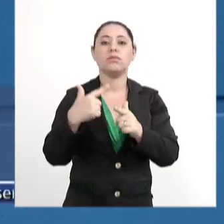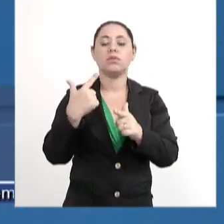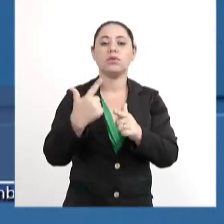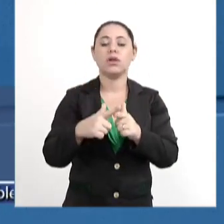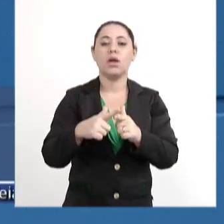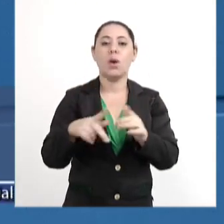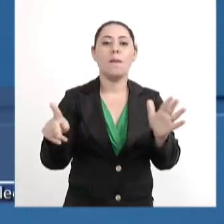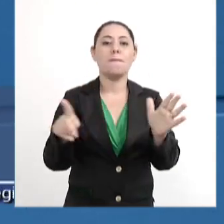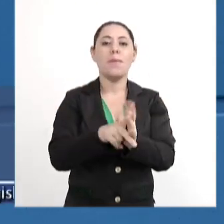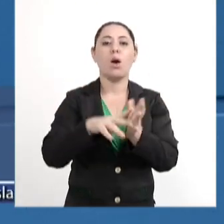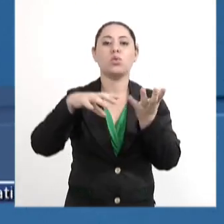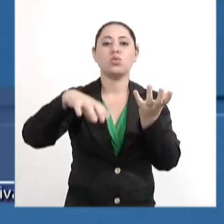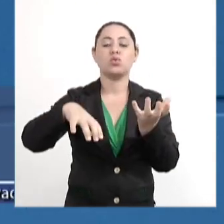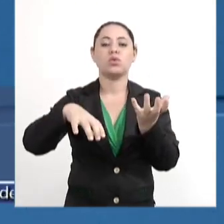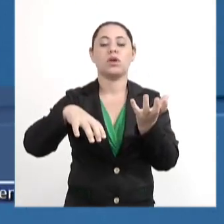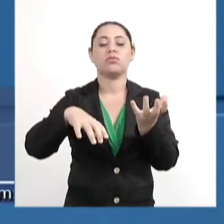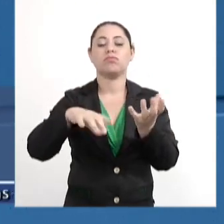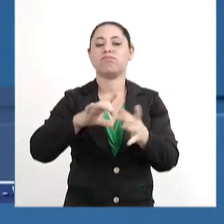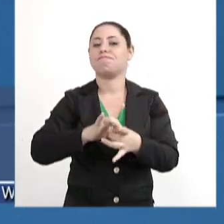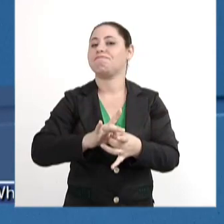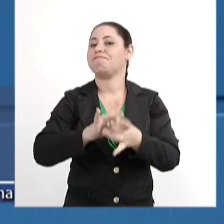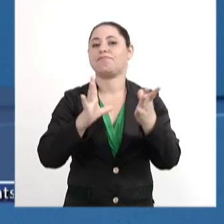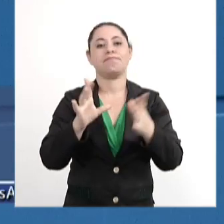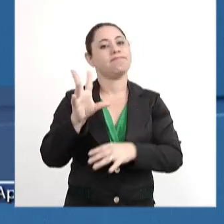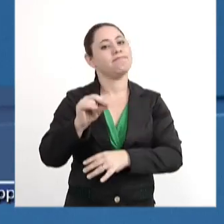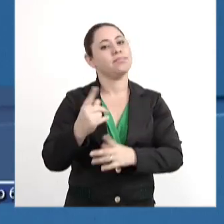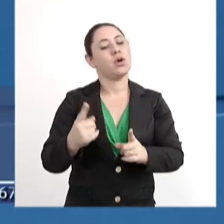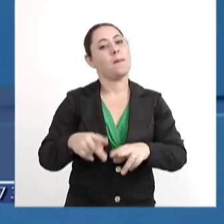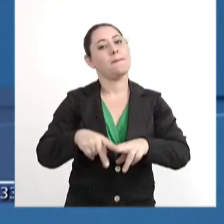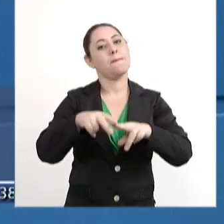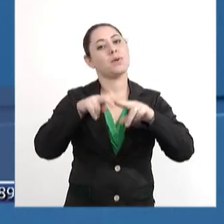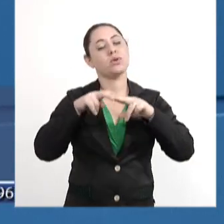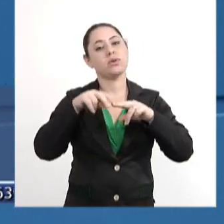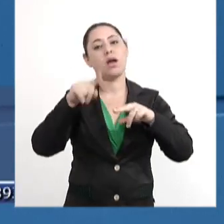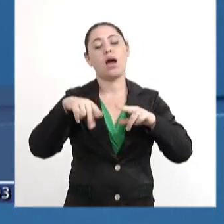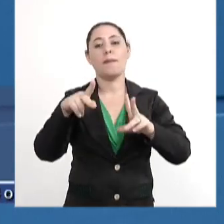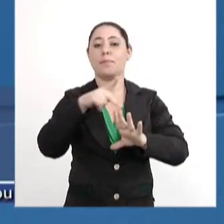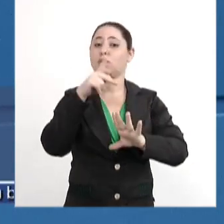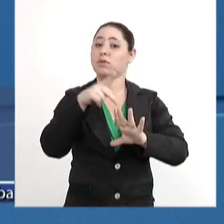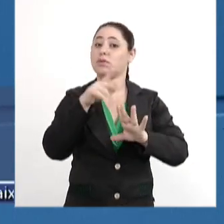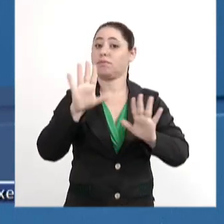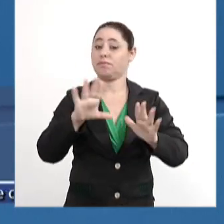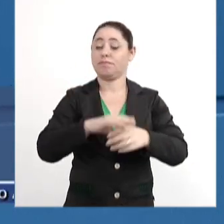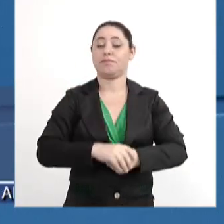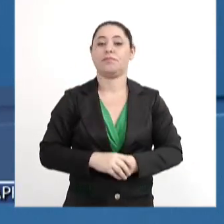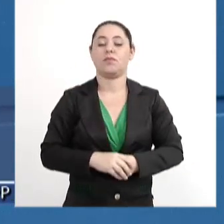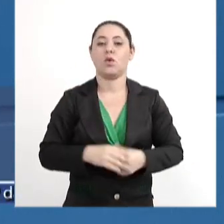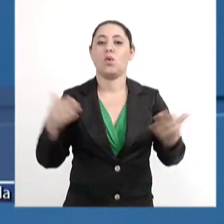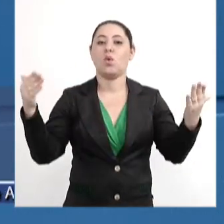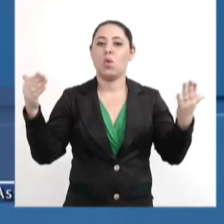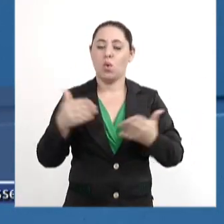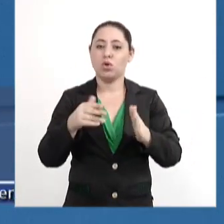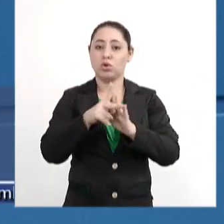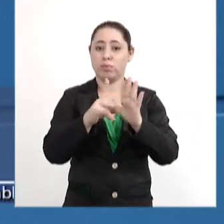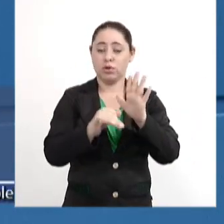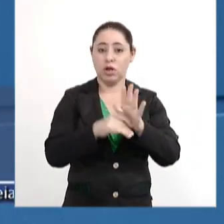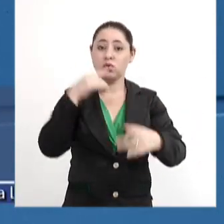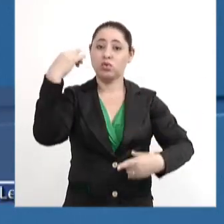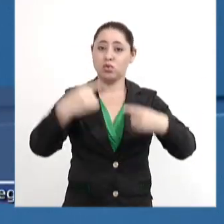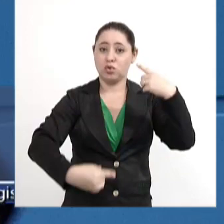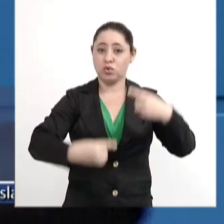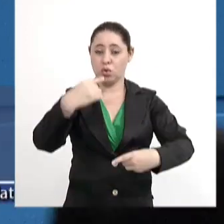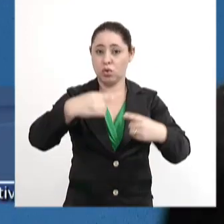próprio Congresso não deixaria. Por isso é uma portaria. Na verdade, o que nós estamos fazendo aqui, o nosso projeto discute